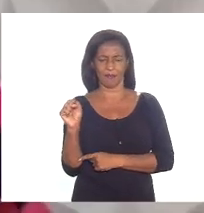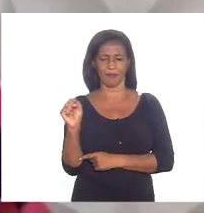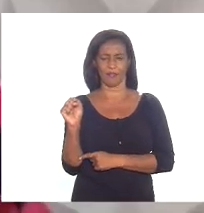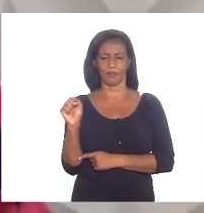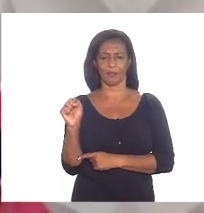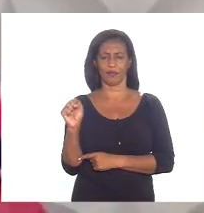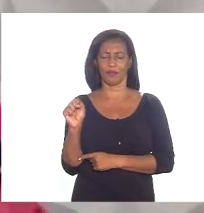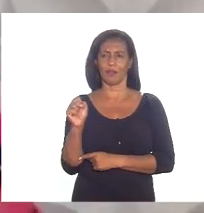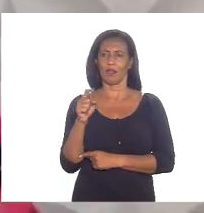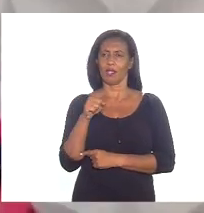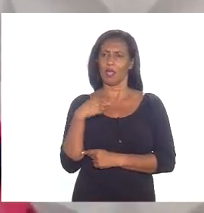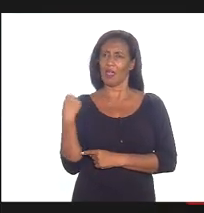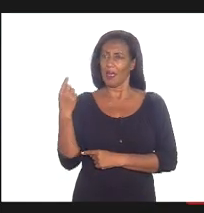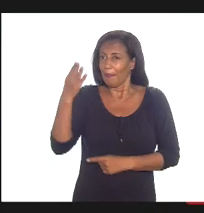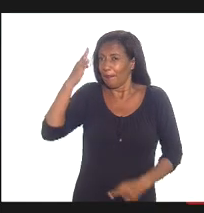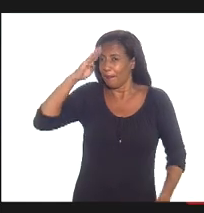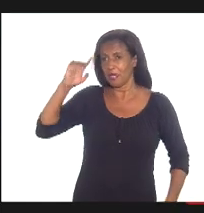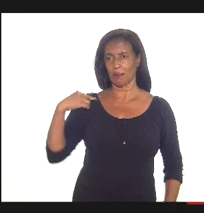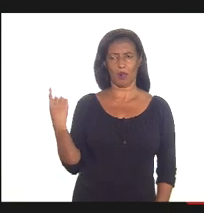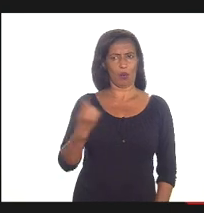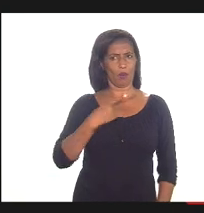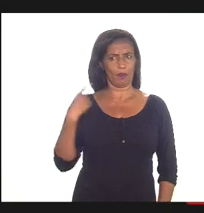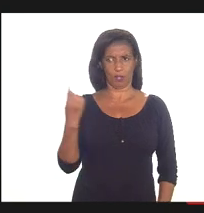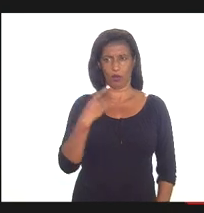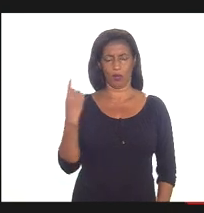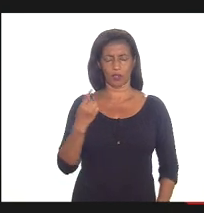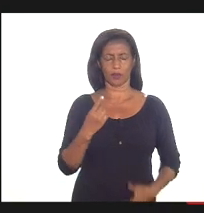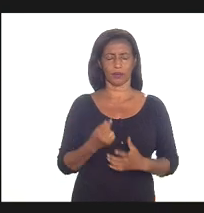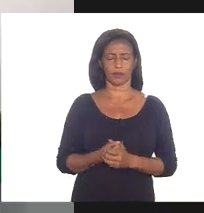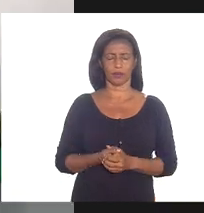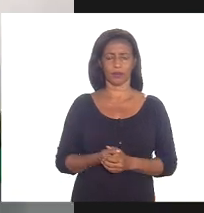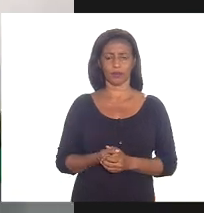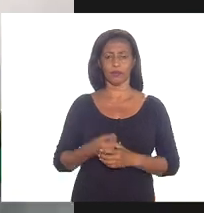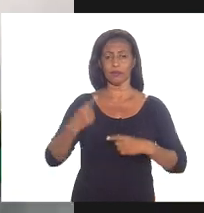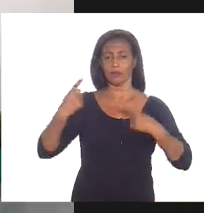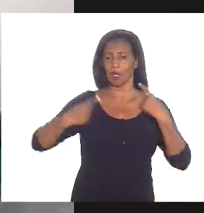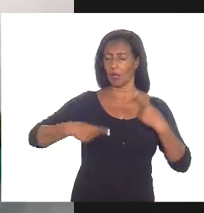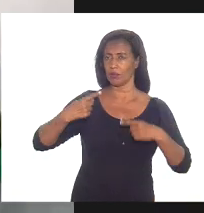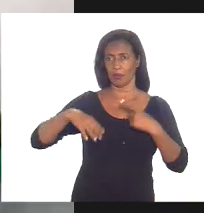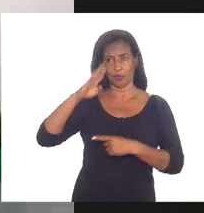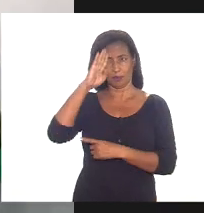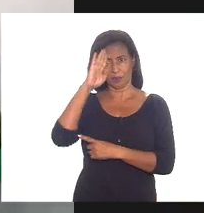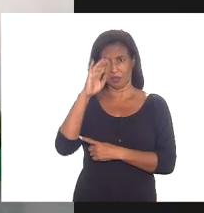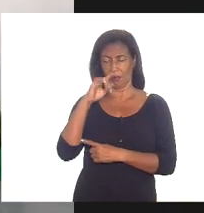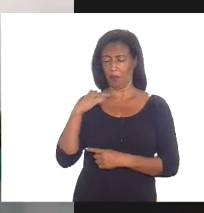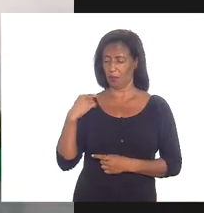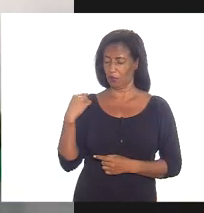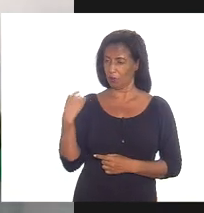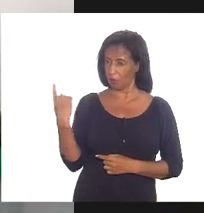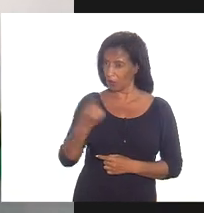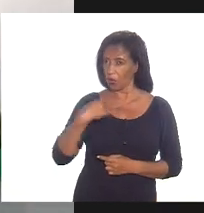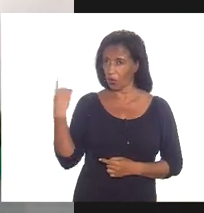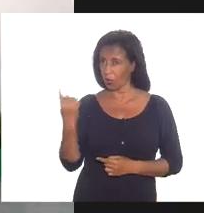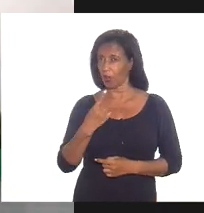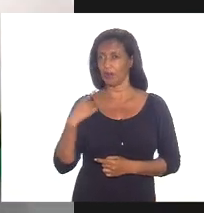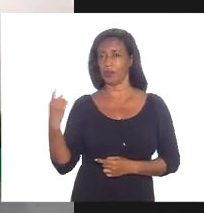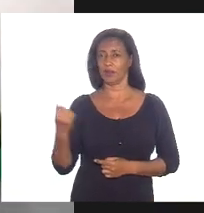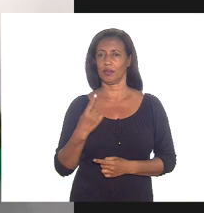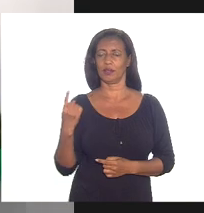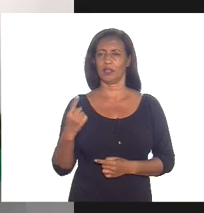prioritário para todos nós. Concluindo, senhora presidente, é um debate prioritário para todos